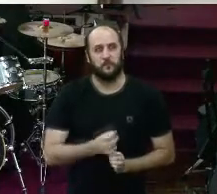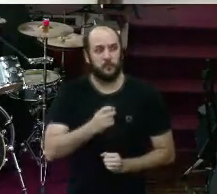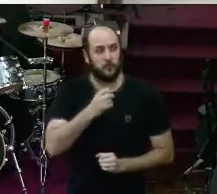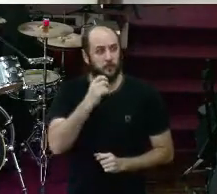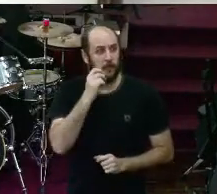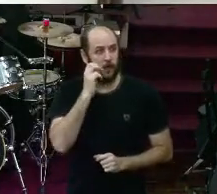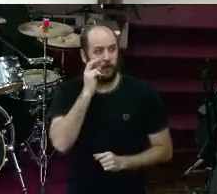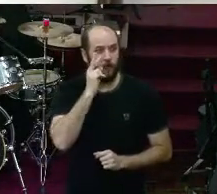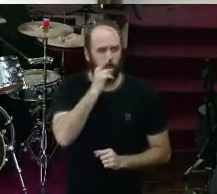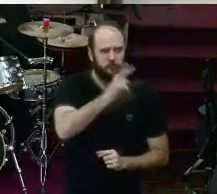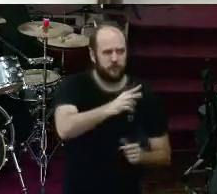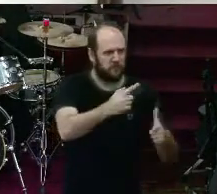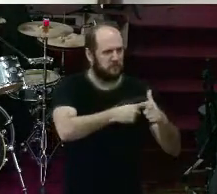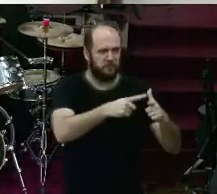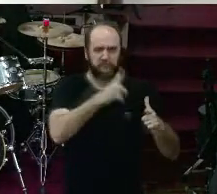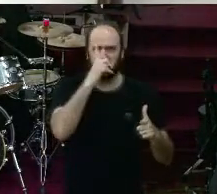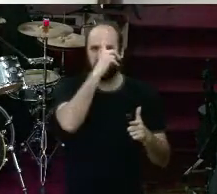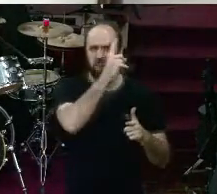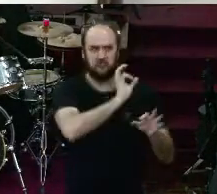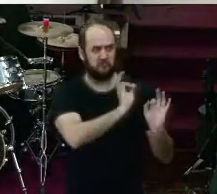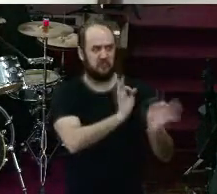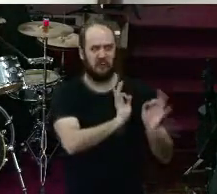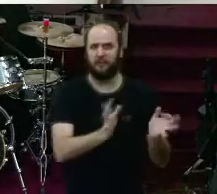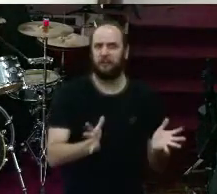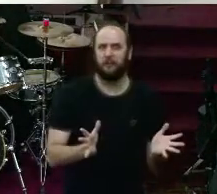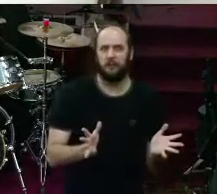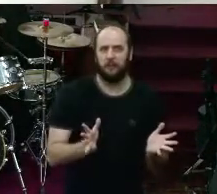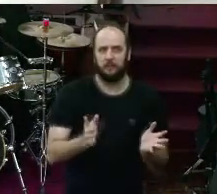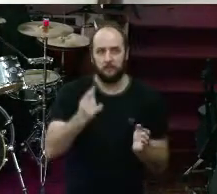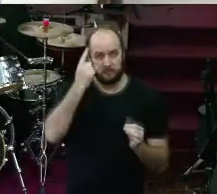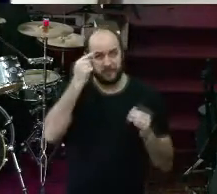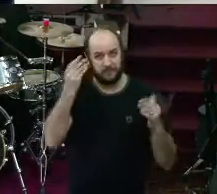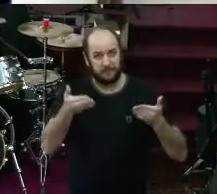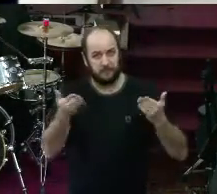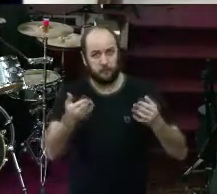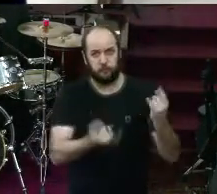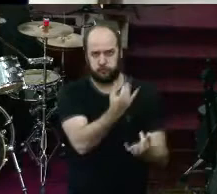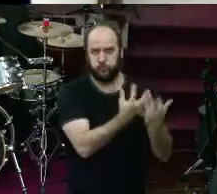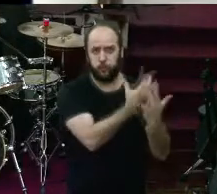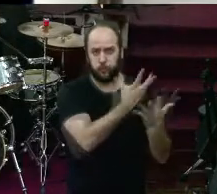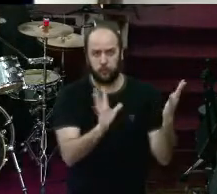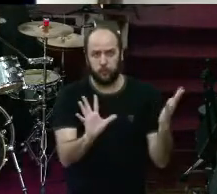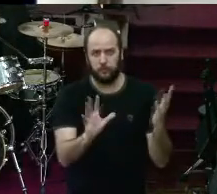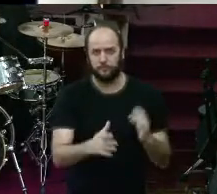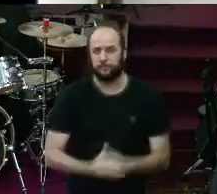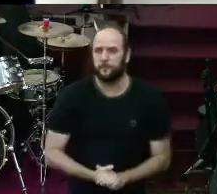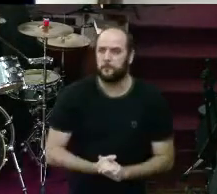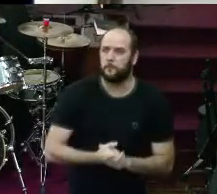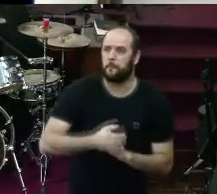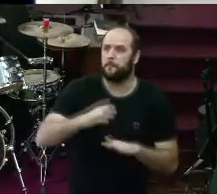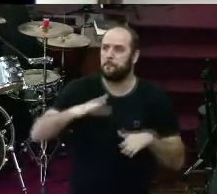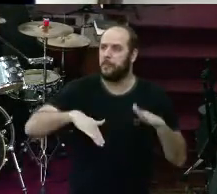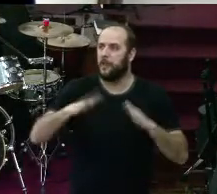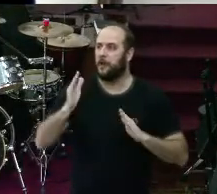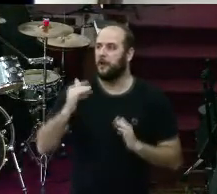catástrofe, diante de um problema difícil, pensando com você aqui num incêndio, em que muitas